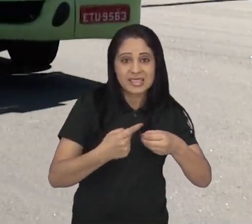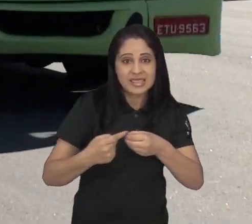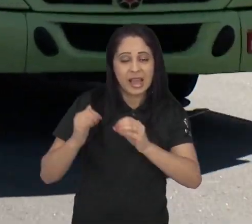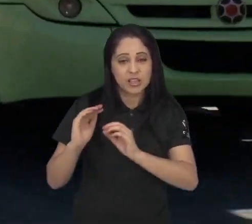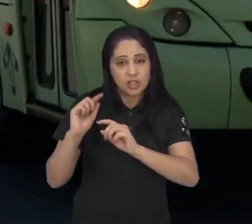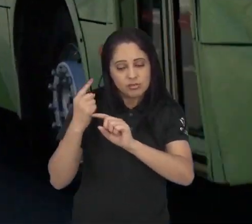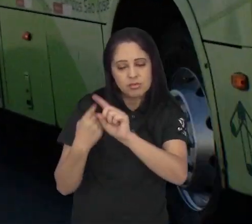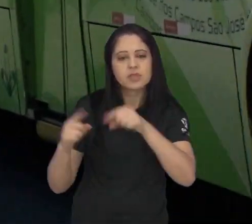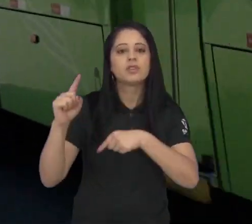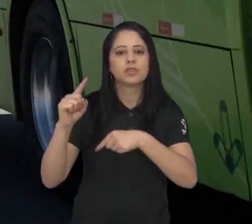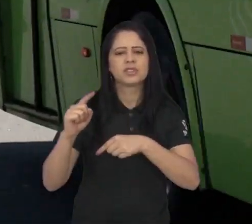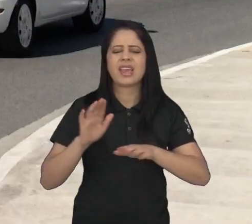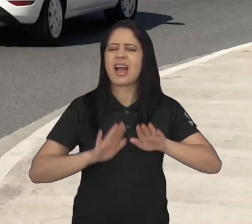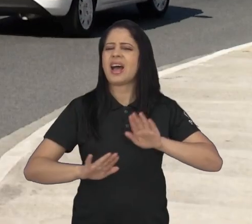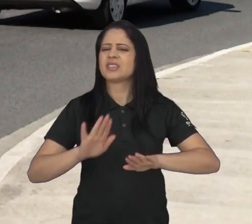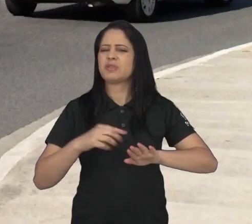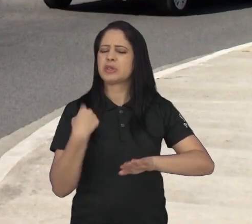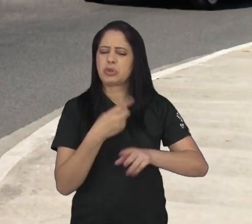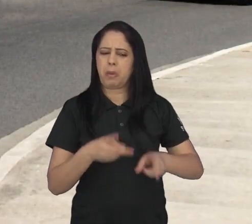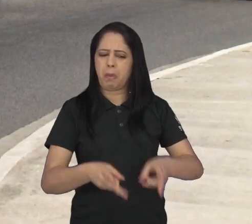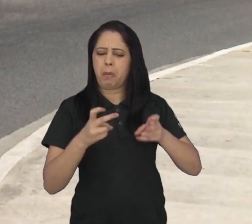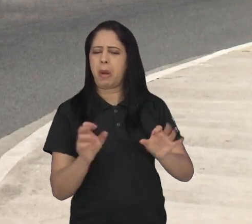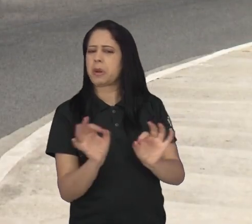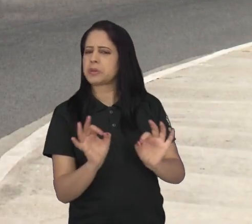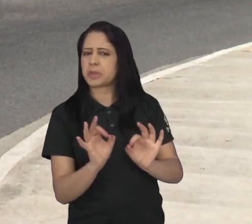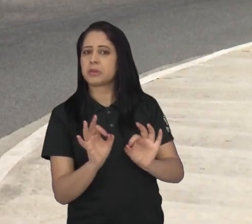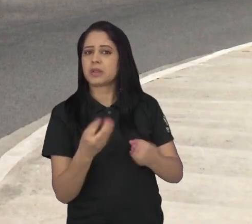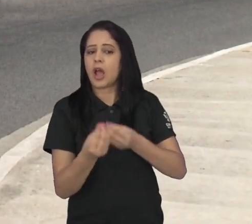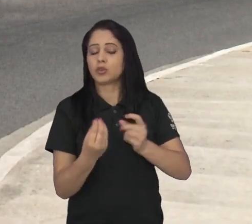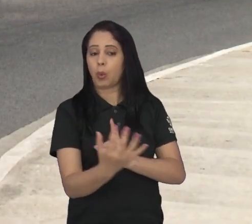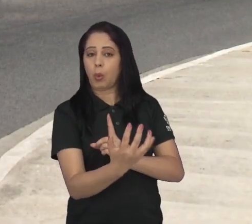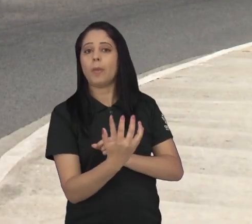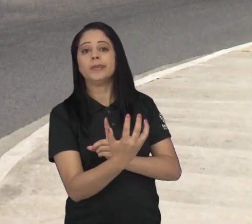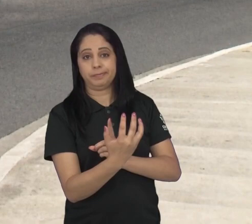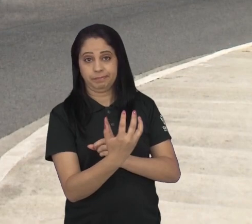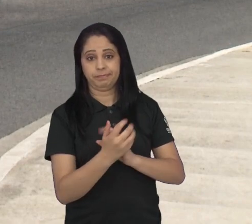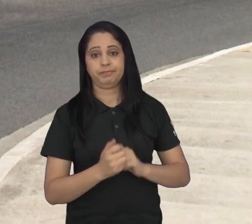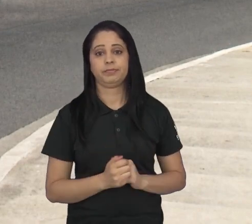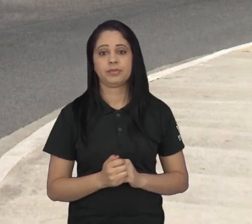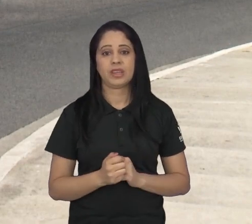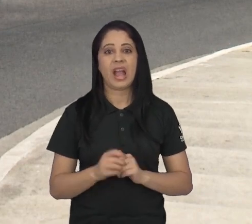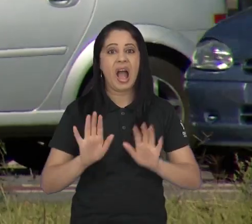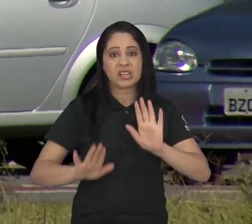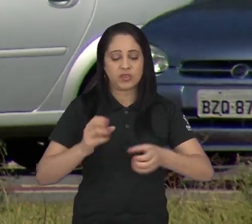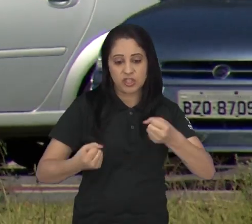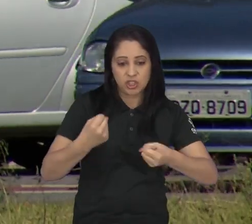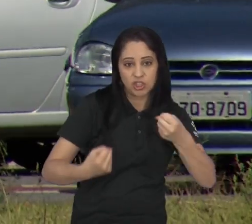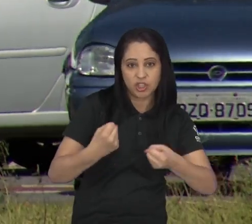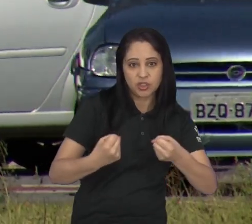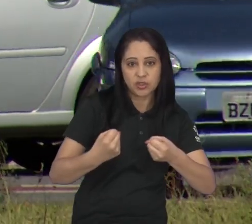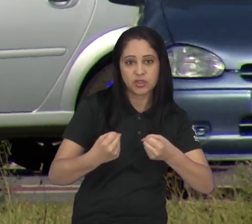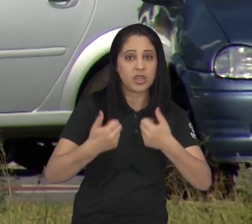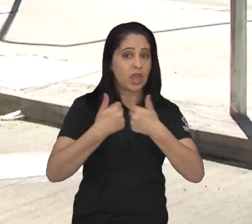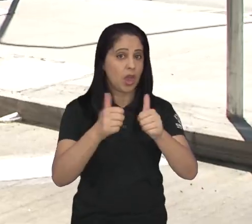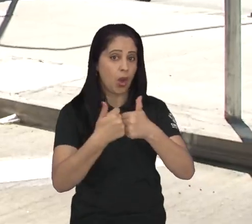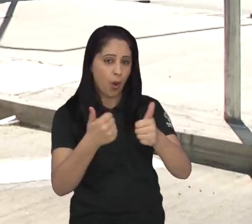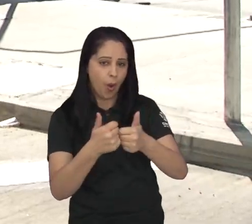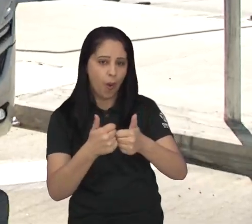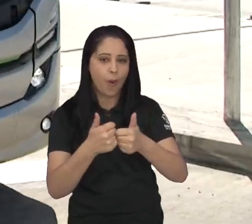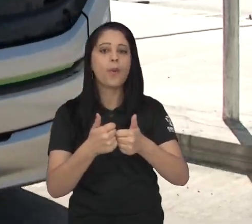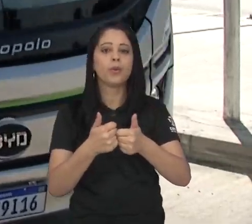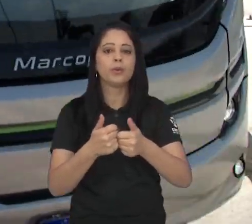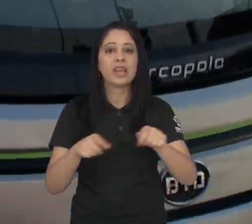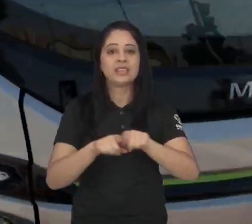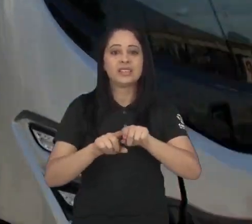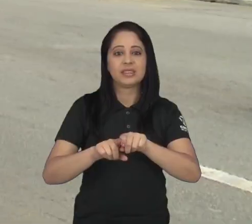o desenvolvimento do município Às vezes a gente nem percebe o quanto isso afeta o nosso dia a dia seja para dirigir usar